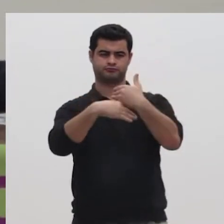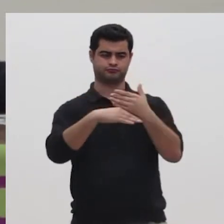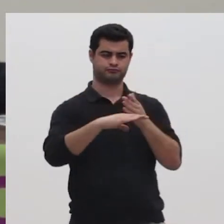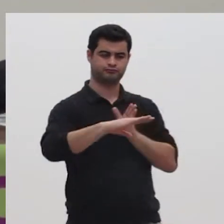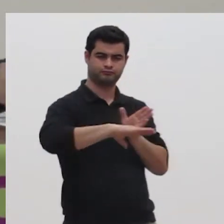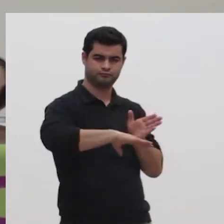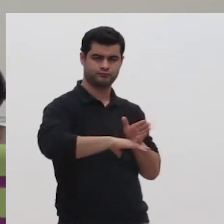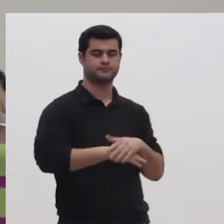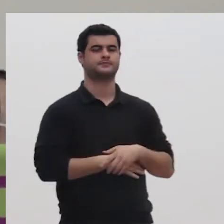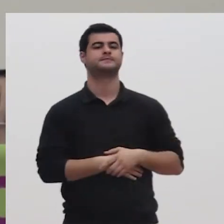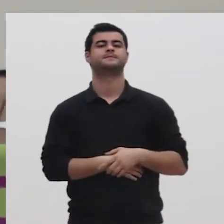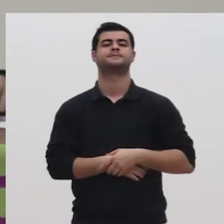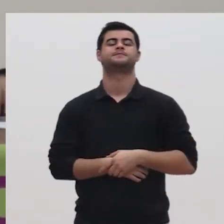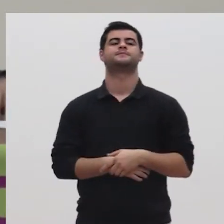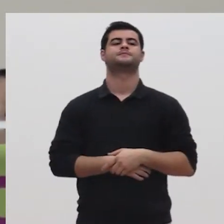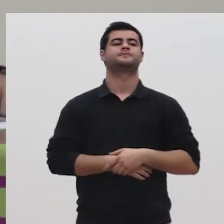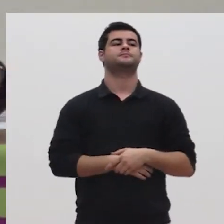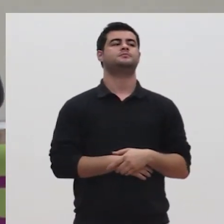anfiteatro.